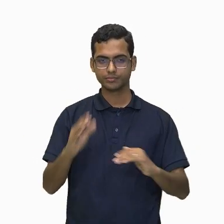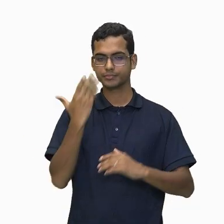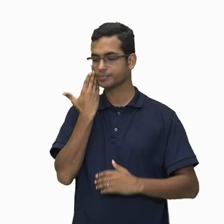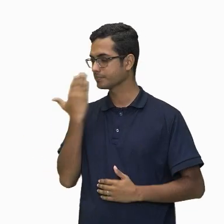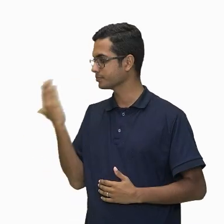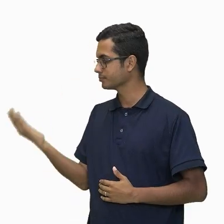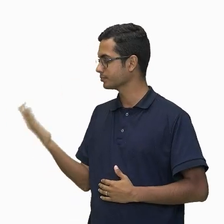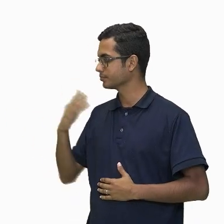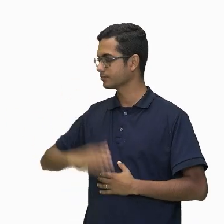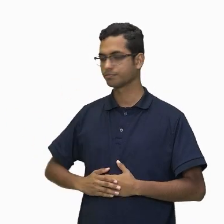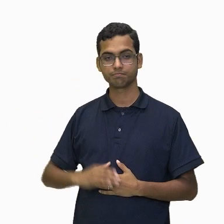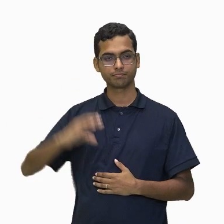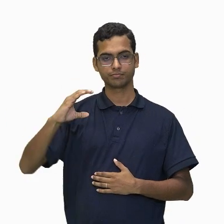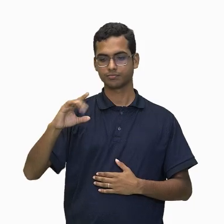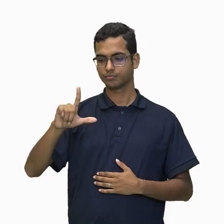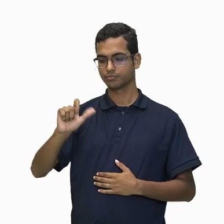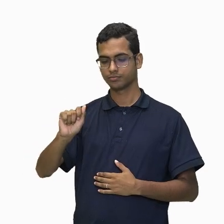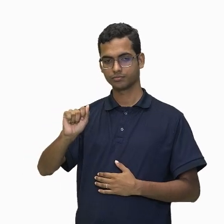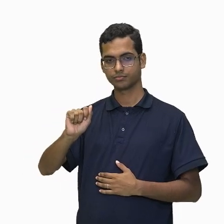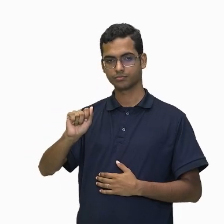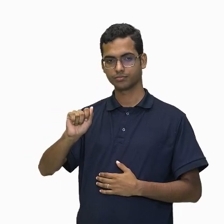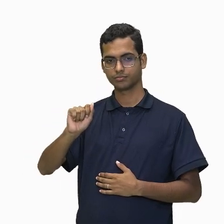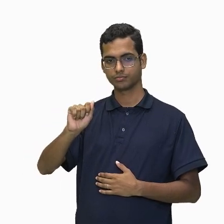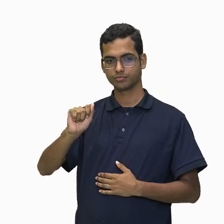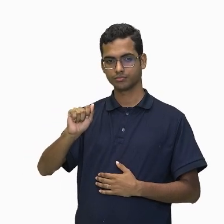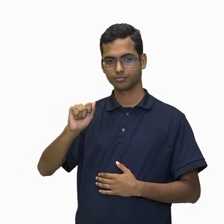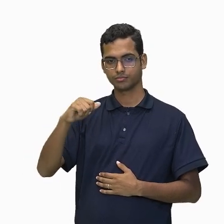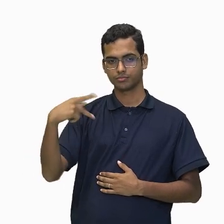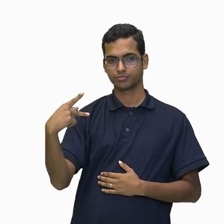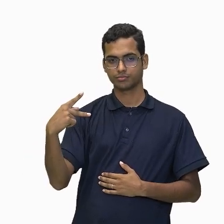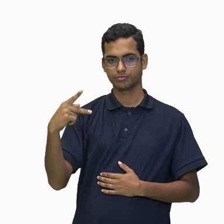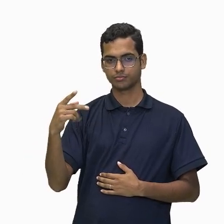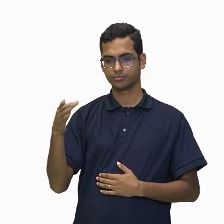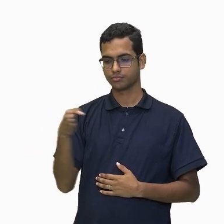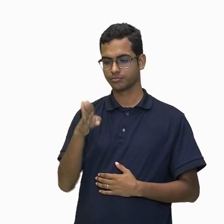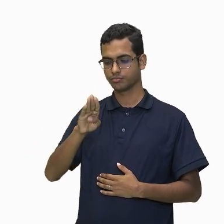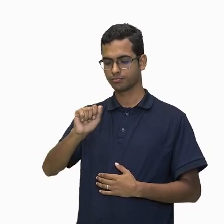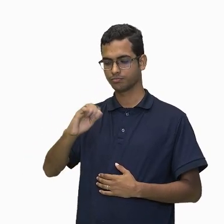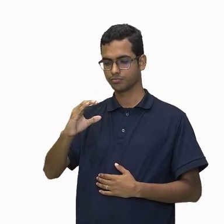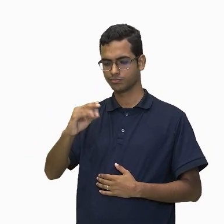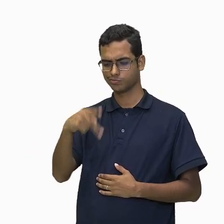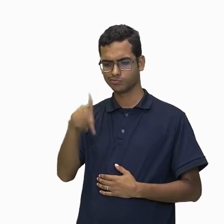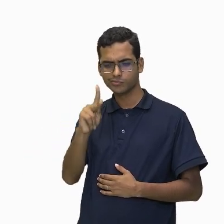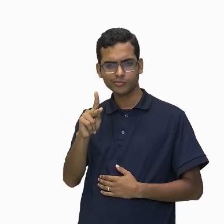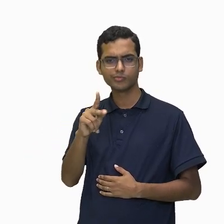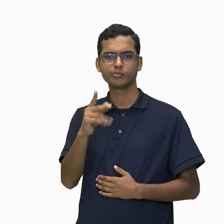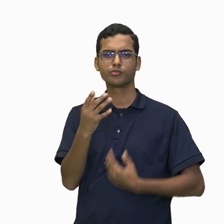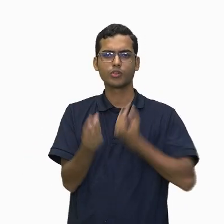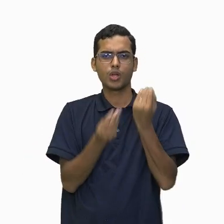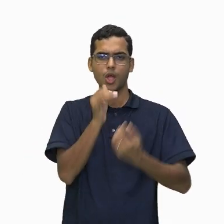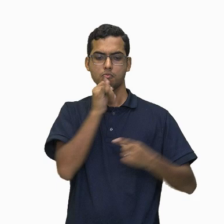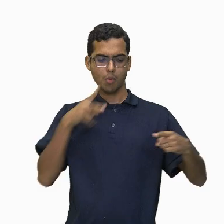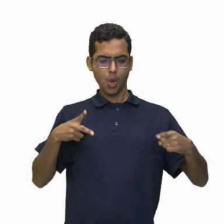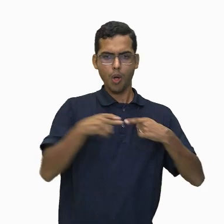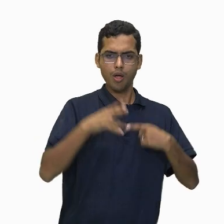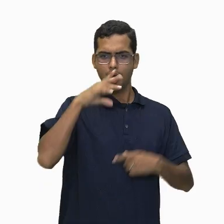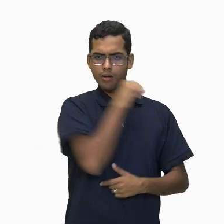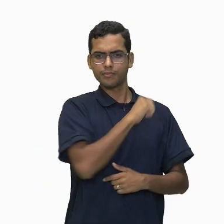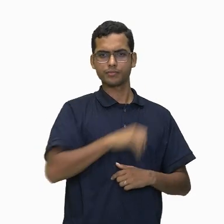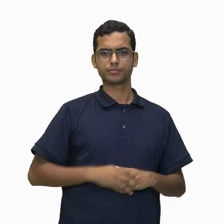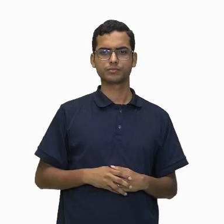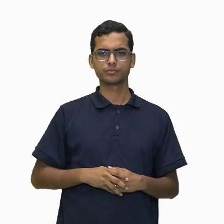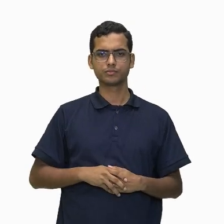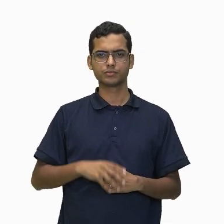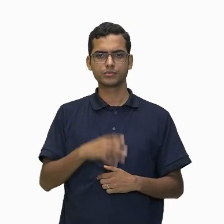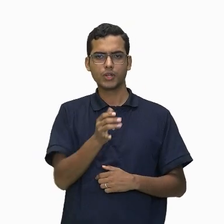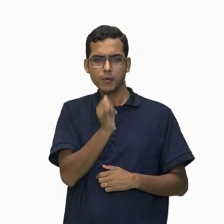Clap back. Aqui é tipo um corte, né? Um corte rápido. A pessoa fala alguma coisa que você não gosta e o clap